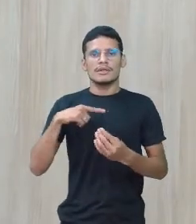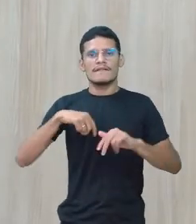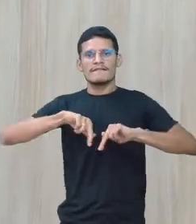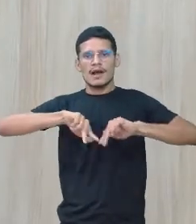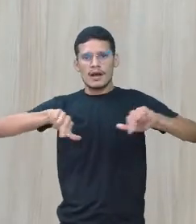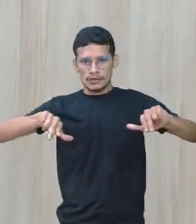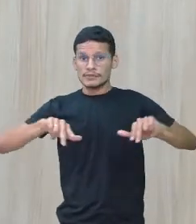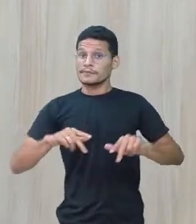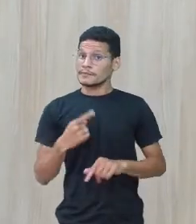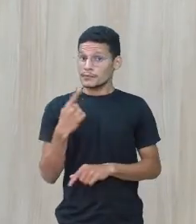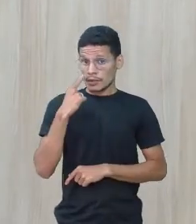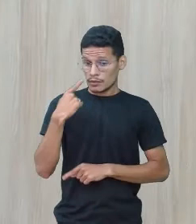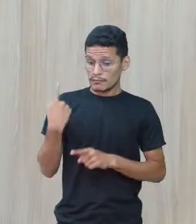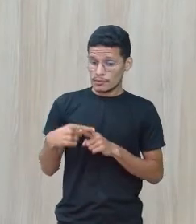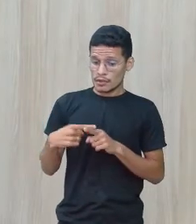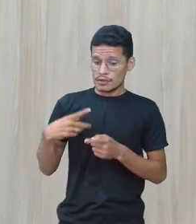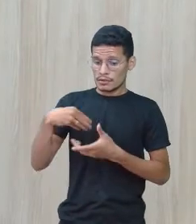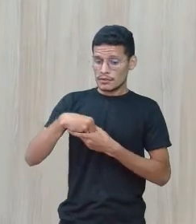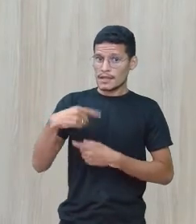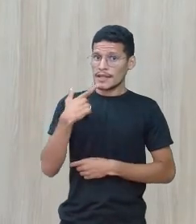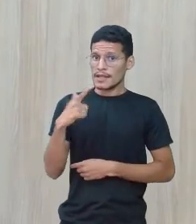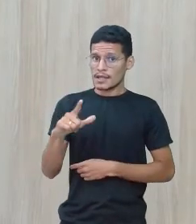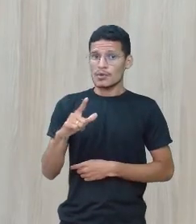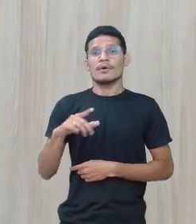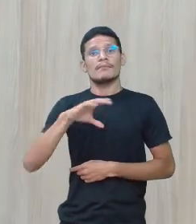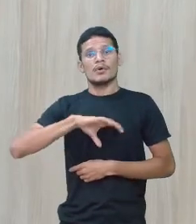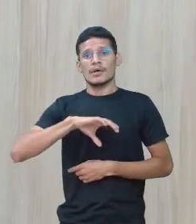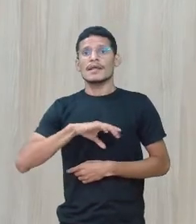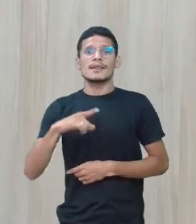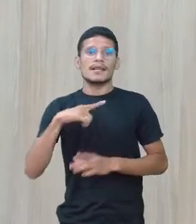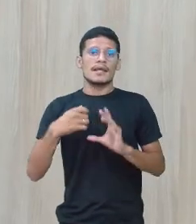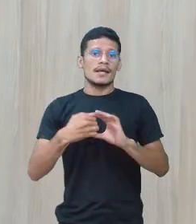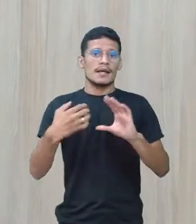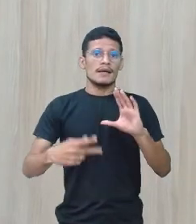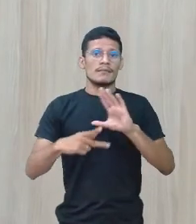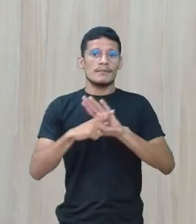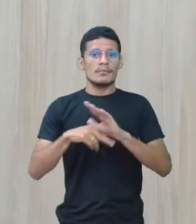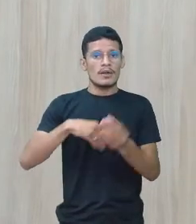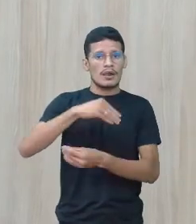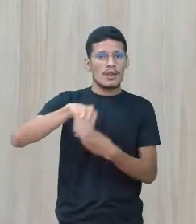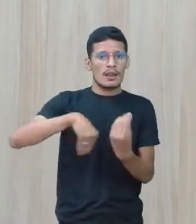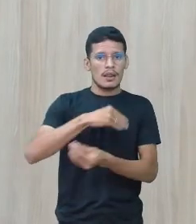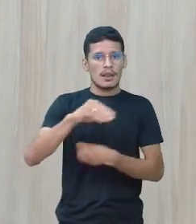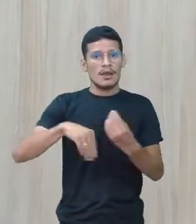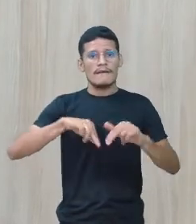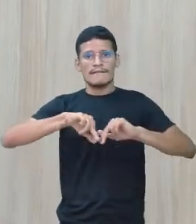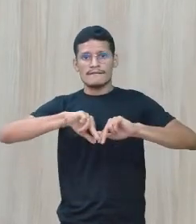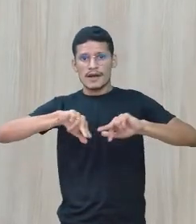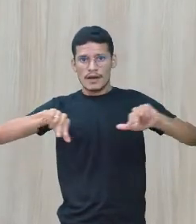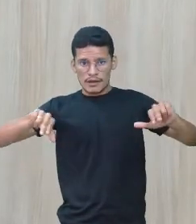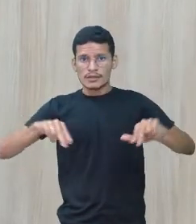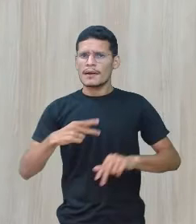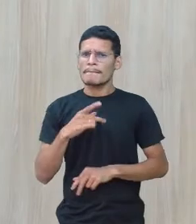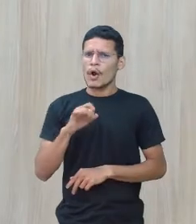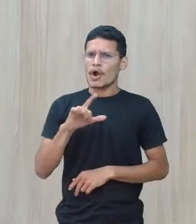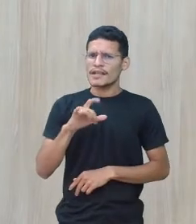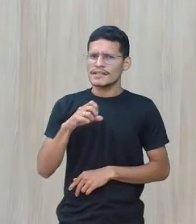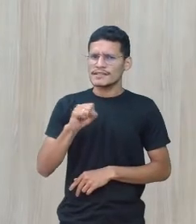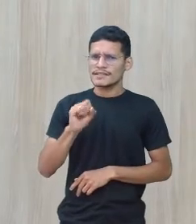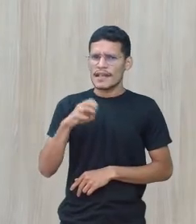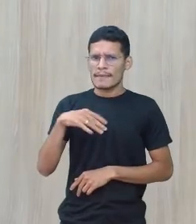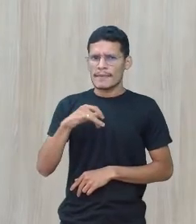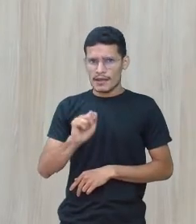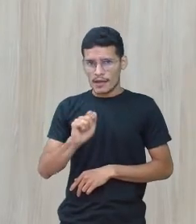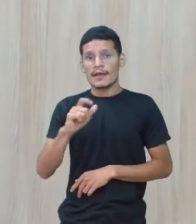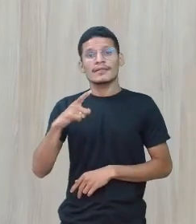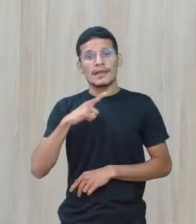porque a nossa língua portuguesa tem essa característica de ser polissêmica. Vocês lembram? Vocês sabem o que é polissemia? É quando a gente